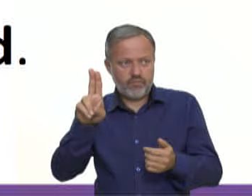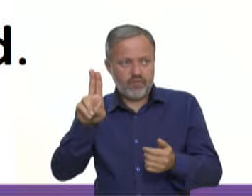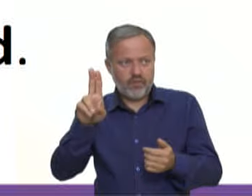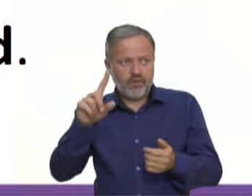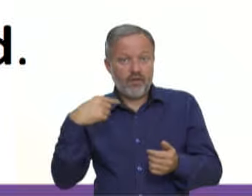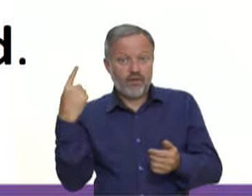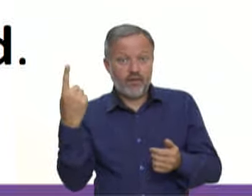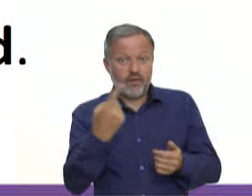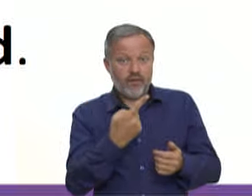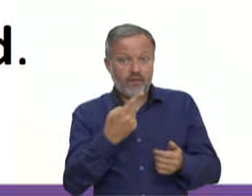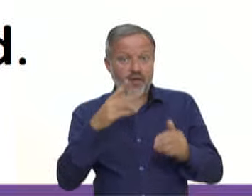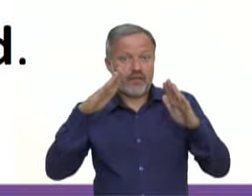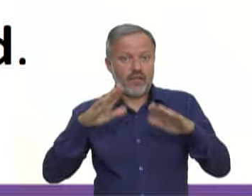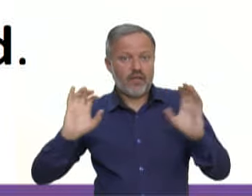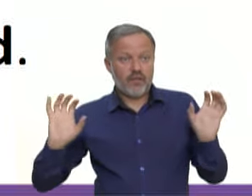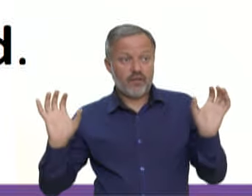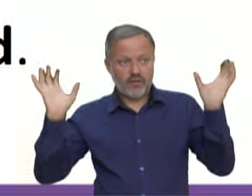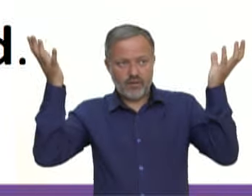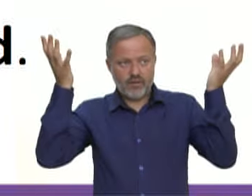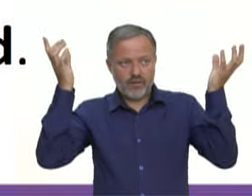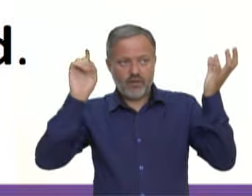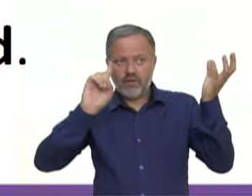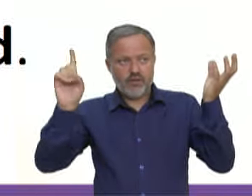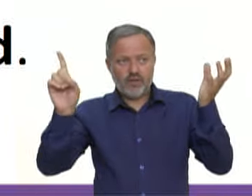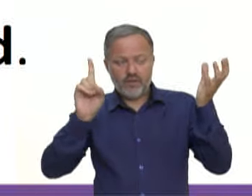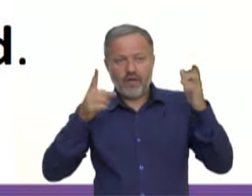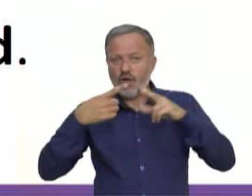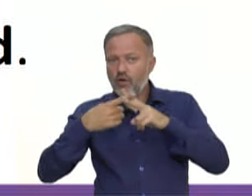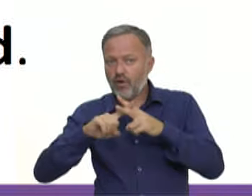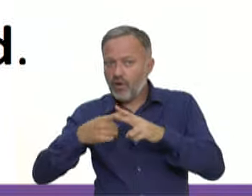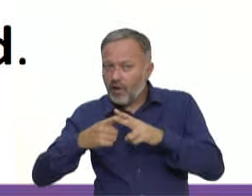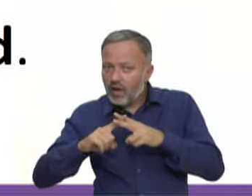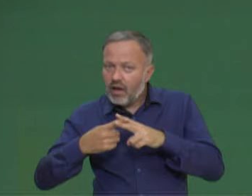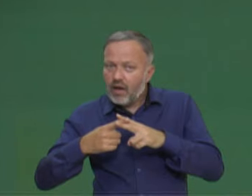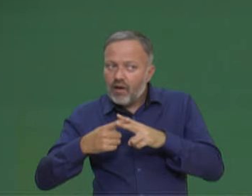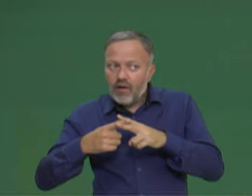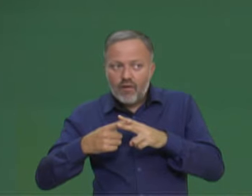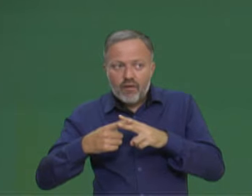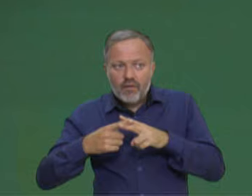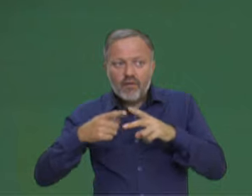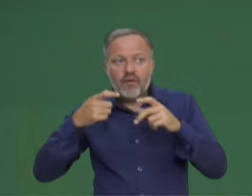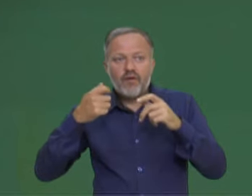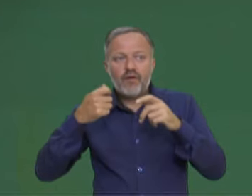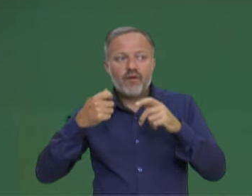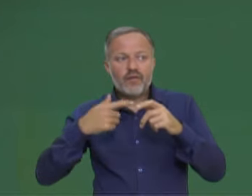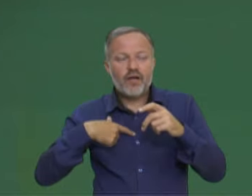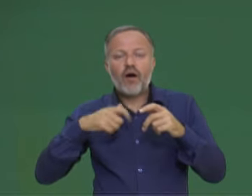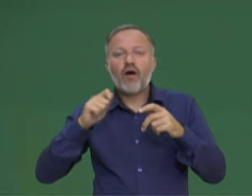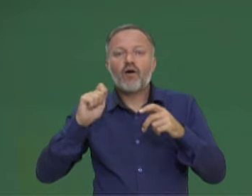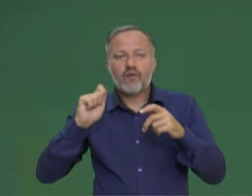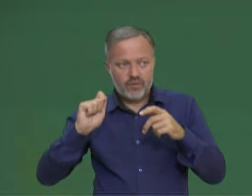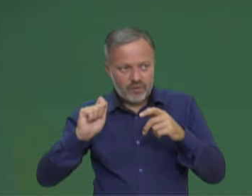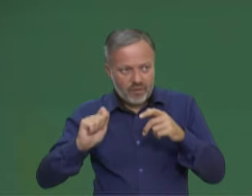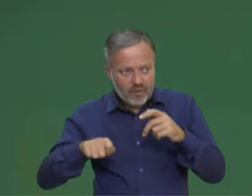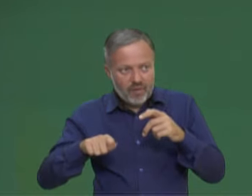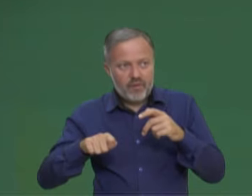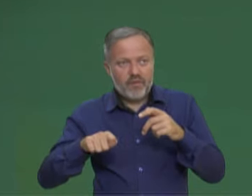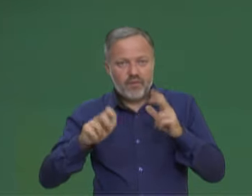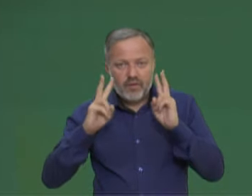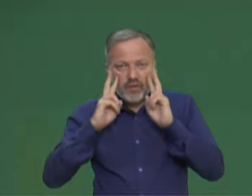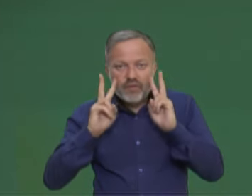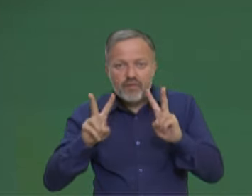uma fiesta, não em la oficina. Podemos tutear-nos. O que seria isso, pessoal? Podemos tutear-nos. Então,